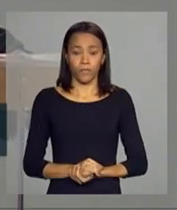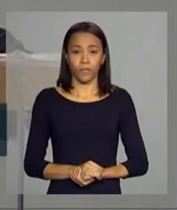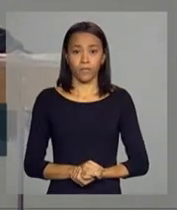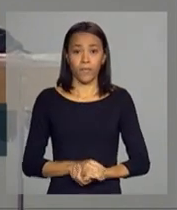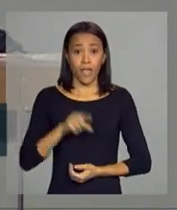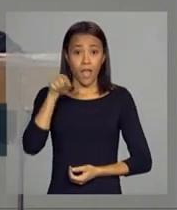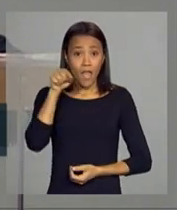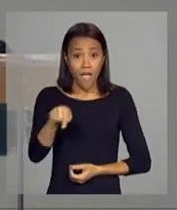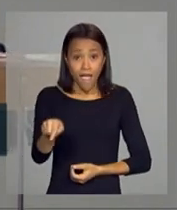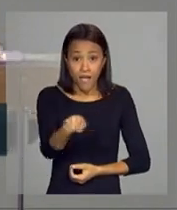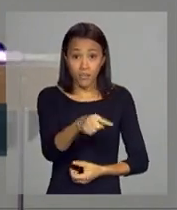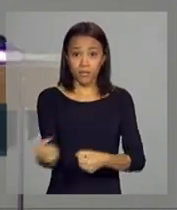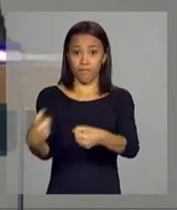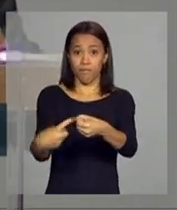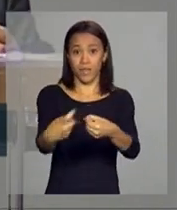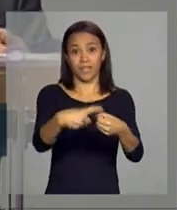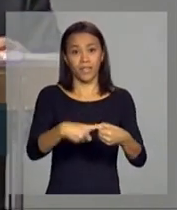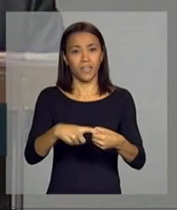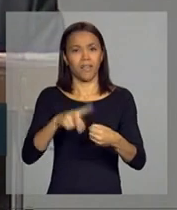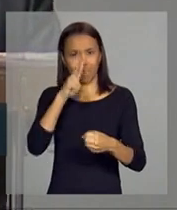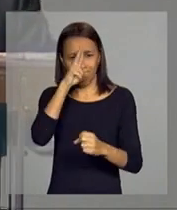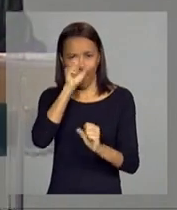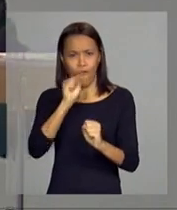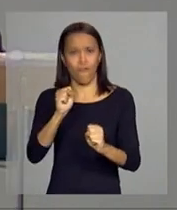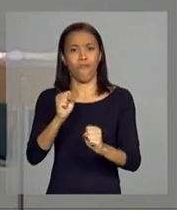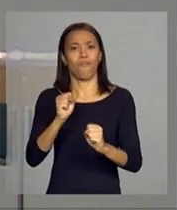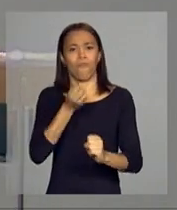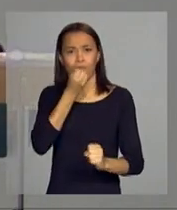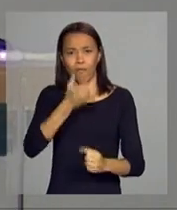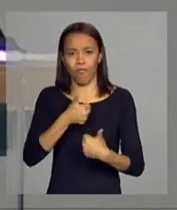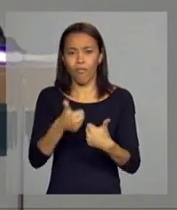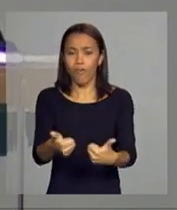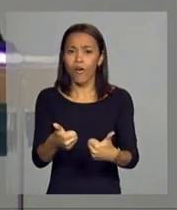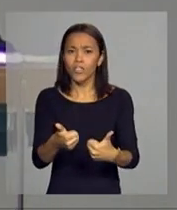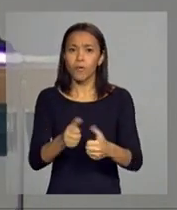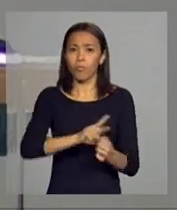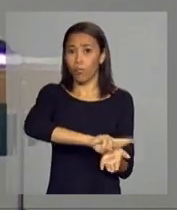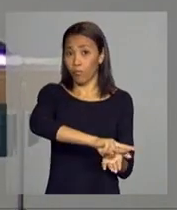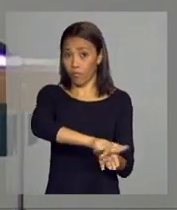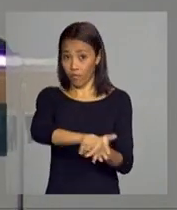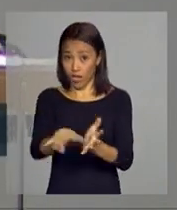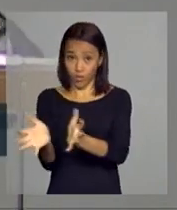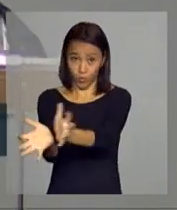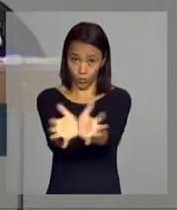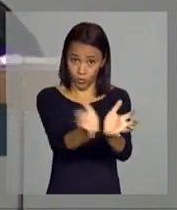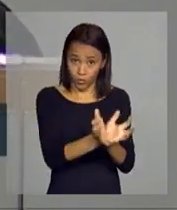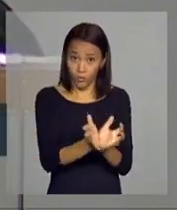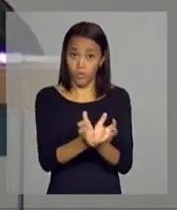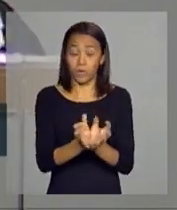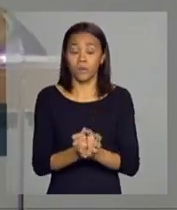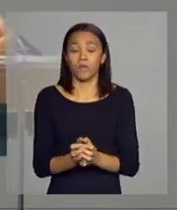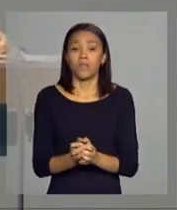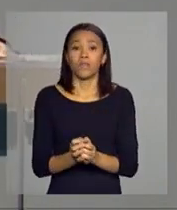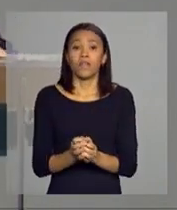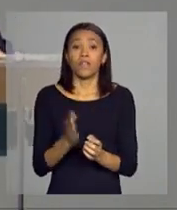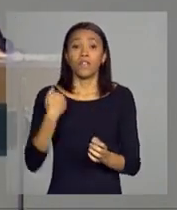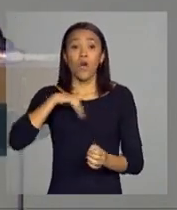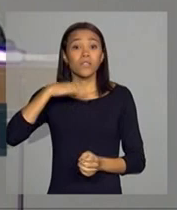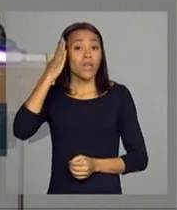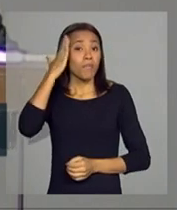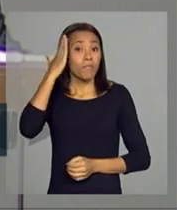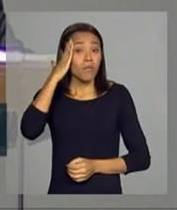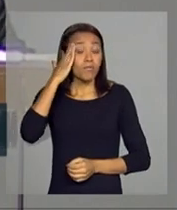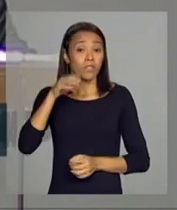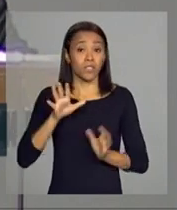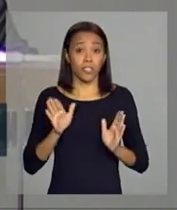Essa parceria é uma parceria muito forte que nós estamos fazendo com esse conjunto de instituições, porque nós sabemos que a